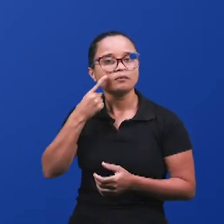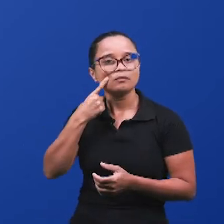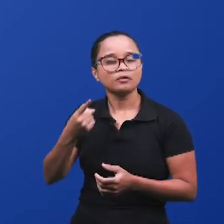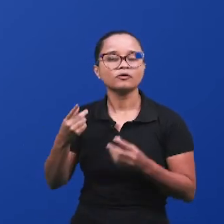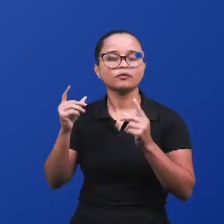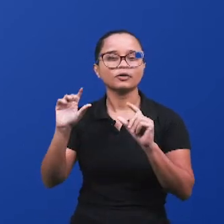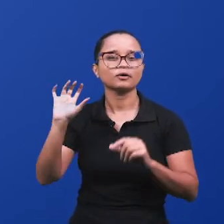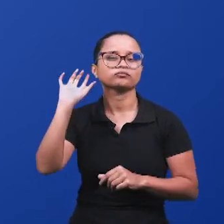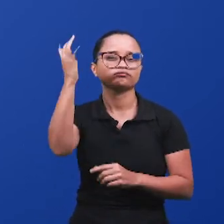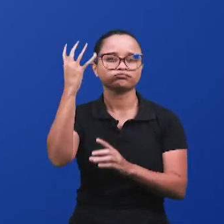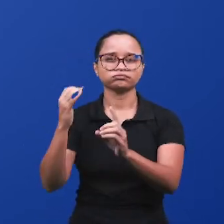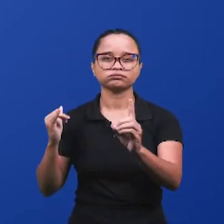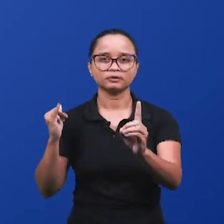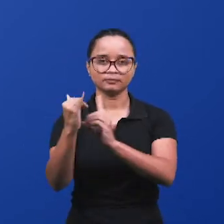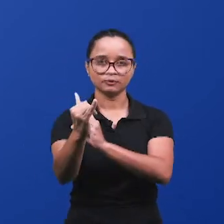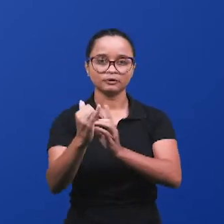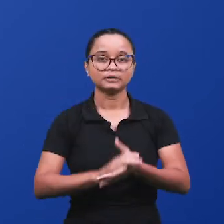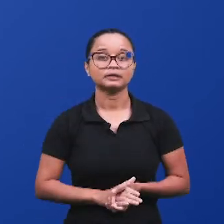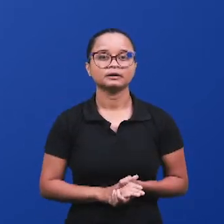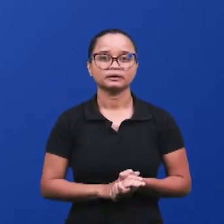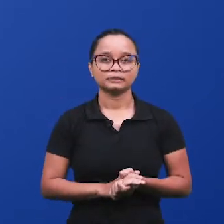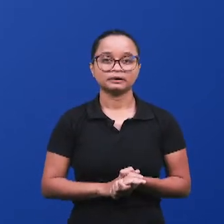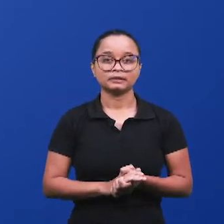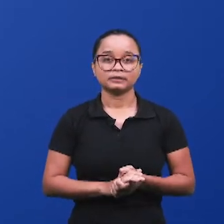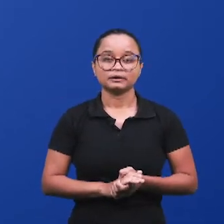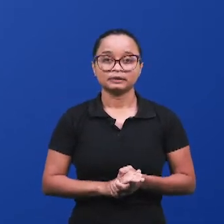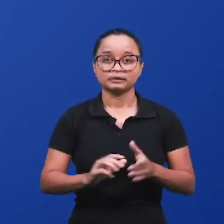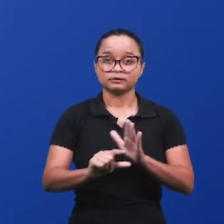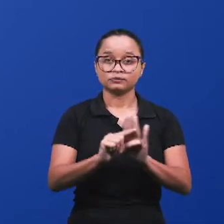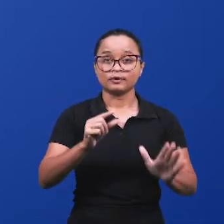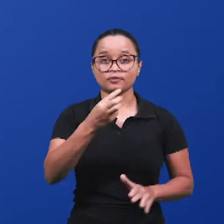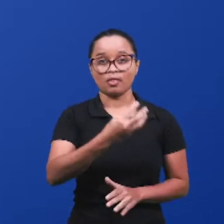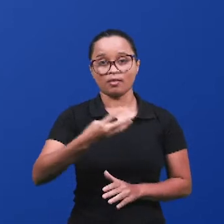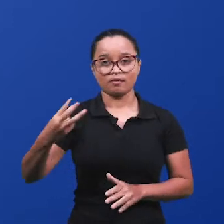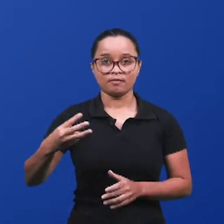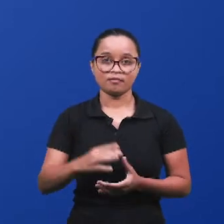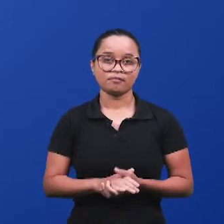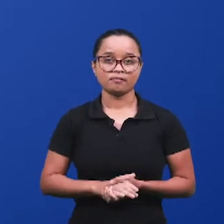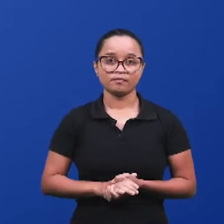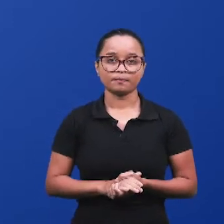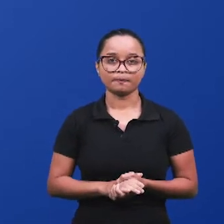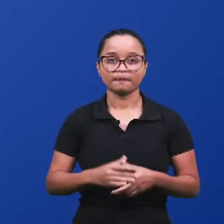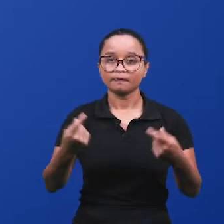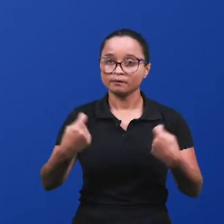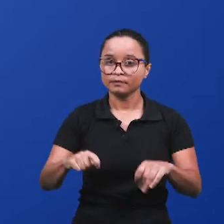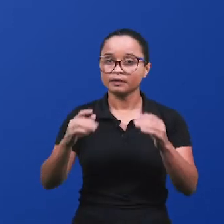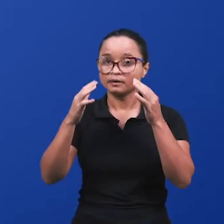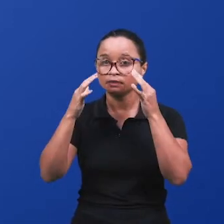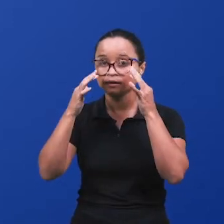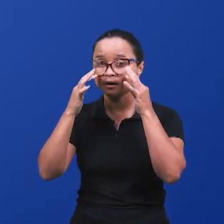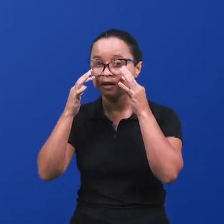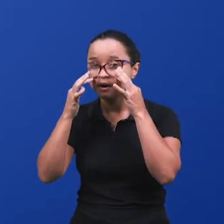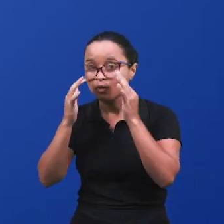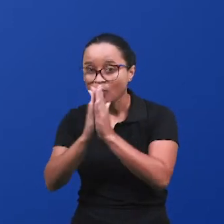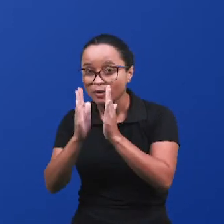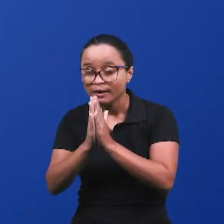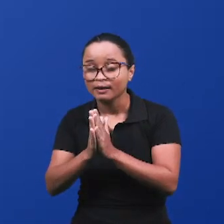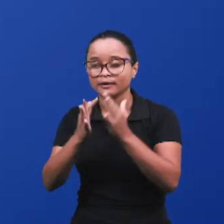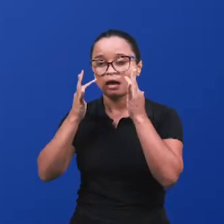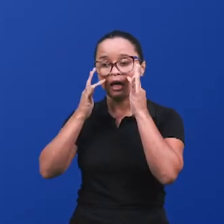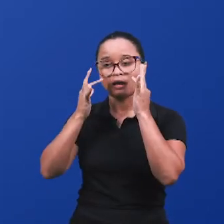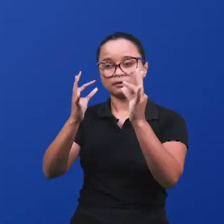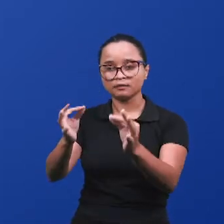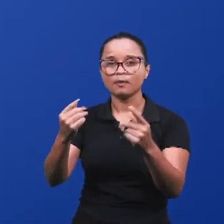nós vemos os sinais proféticos, estão no verso 33, quando nos fala: olhai, vigiai e